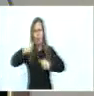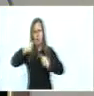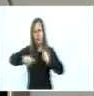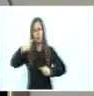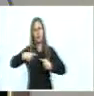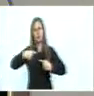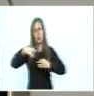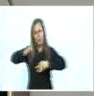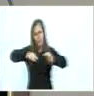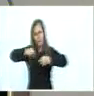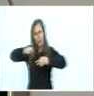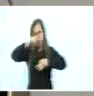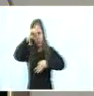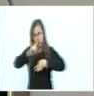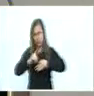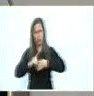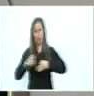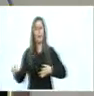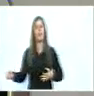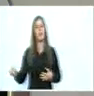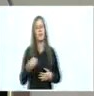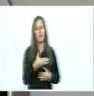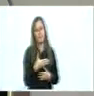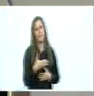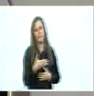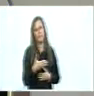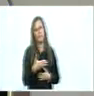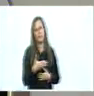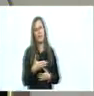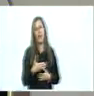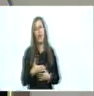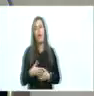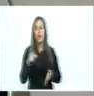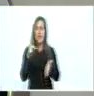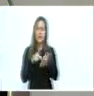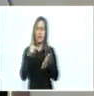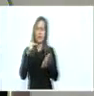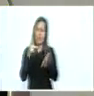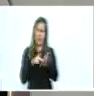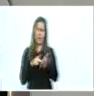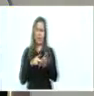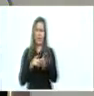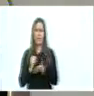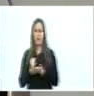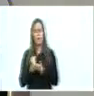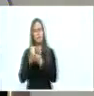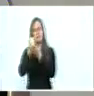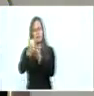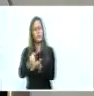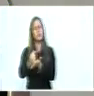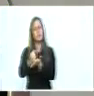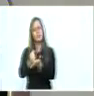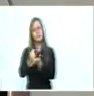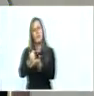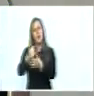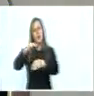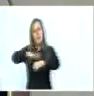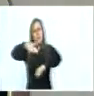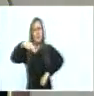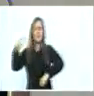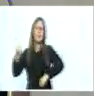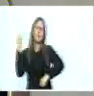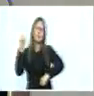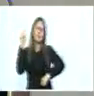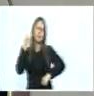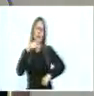um plano diretor atualizado, a gente vai estar realmente dando uma grande contribuição. Acho que uma das questões mais importantes